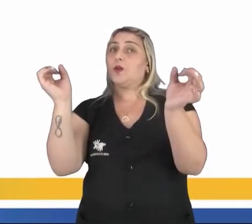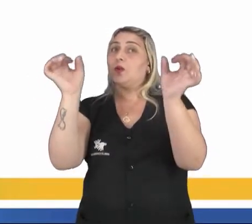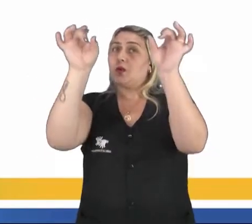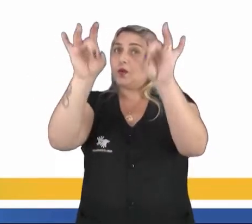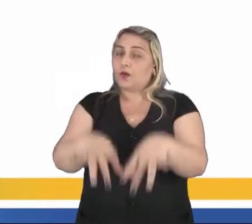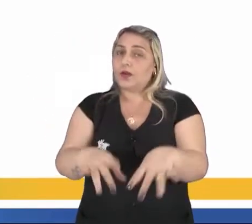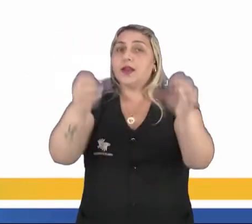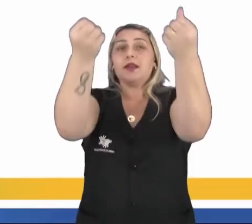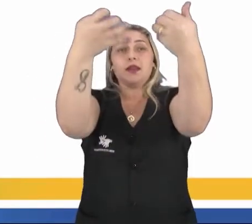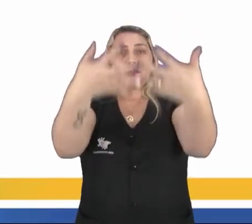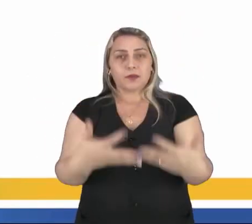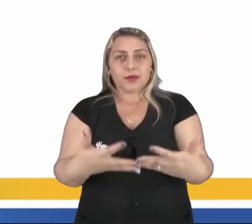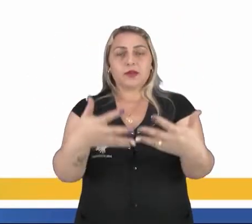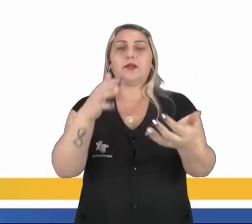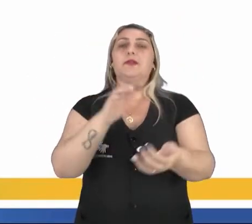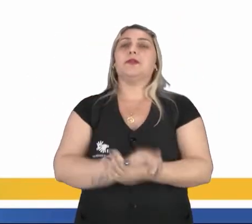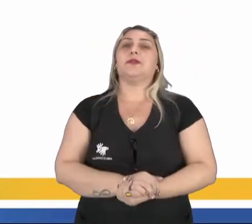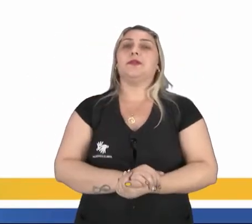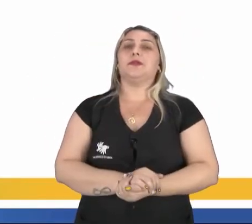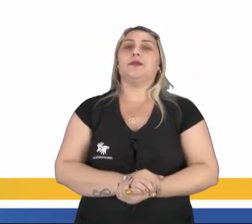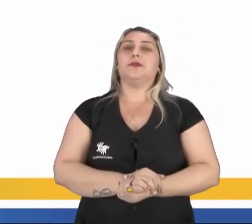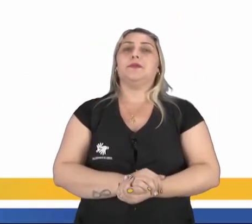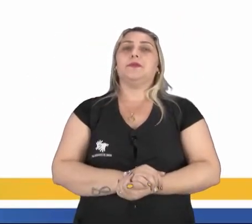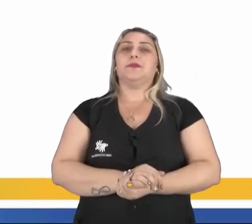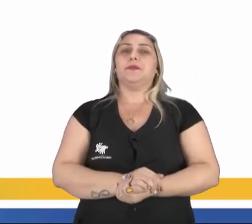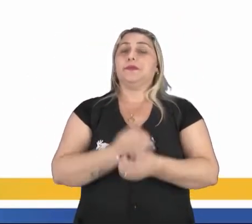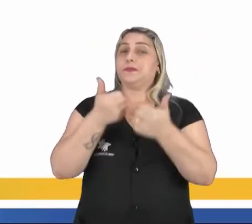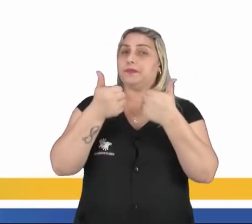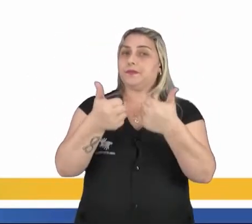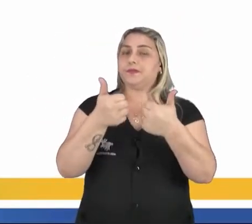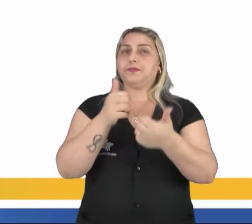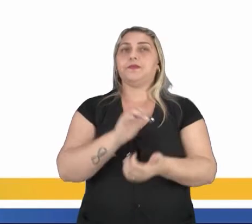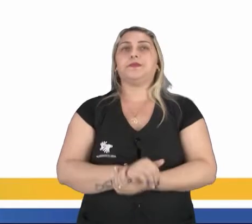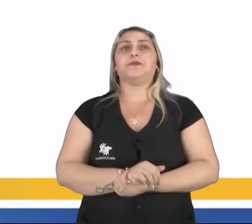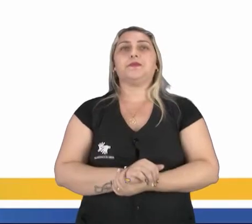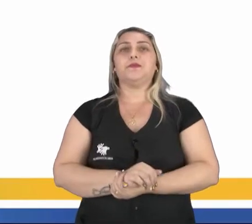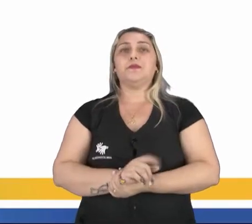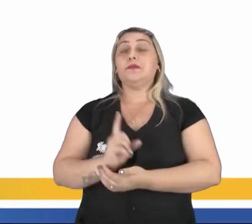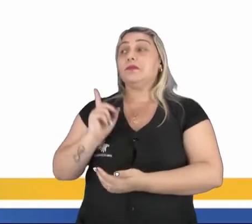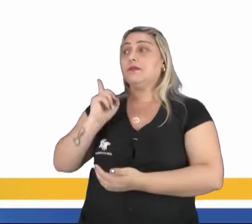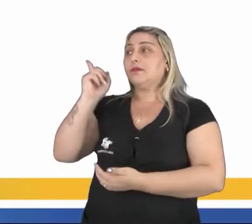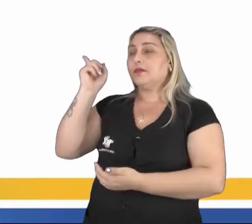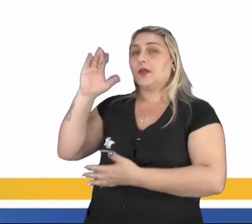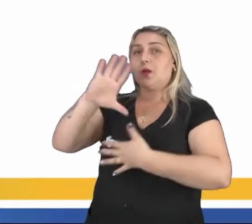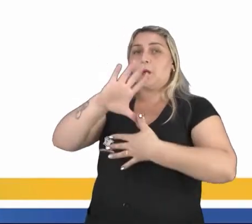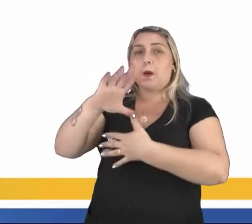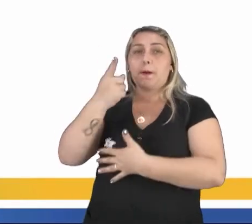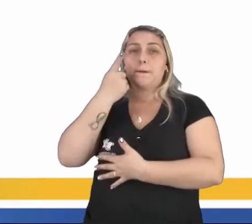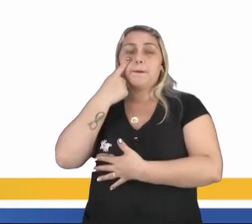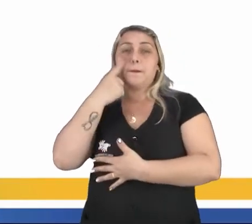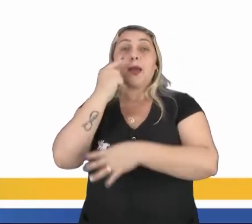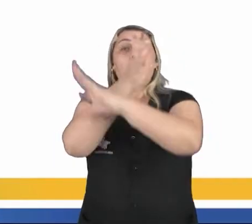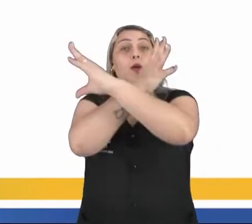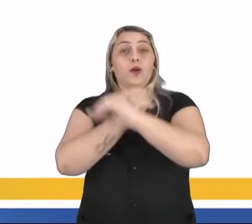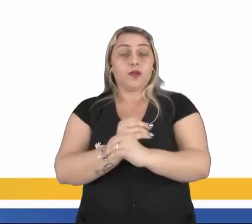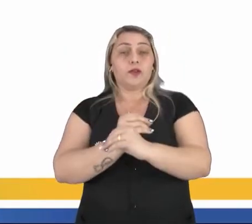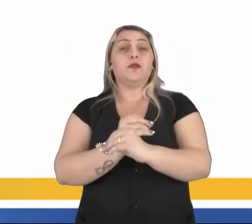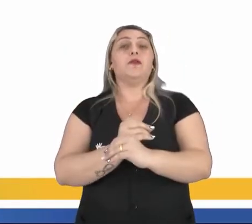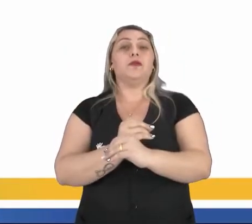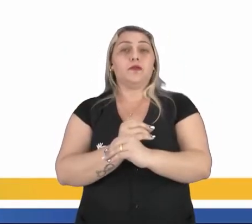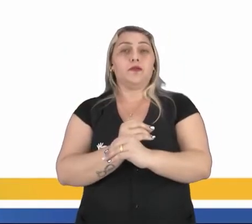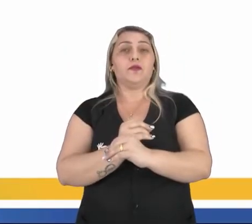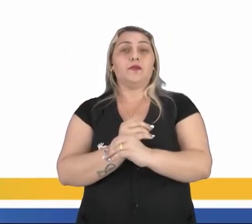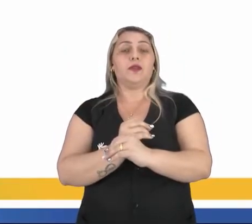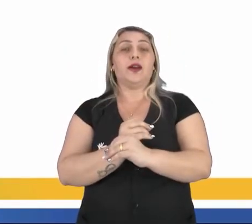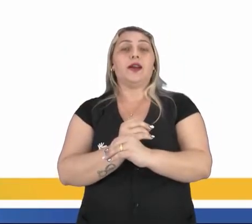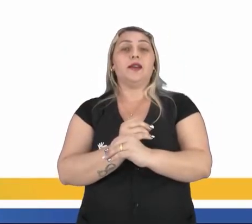conclusiva e explicativa, tá certo? Então, a conjunção ali é que vai